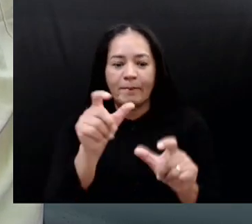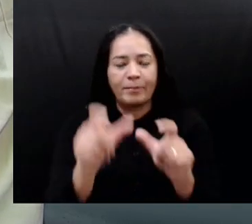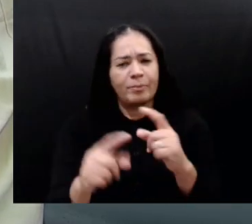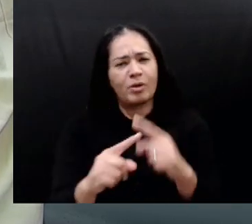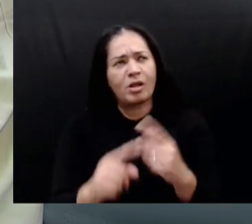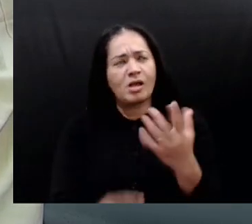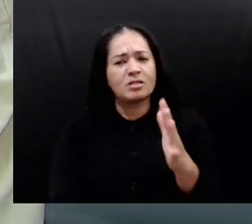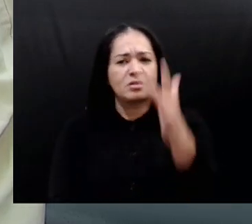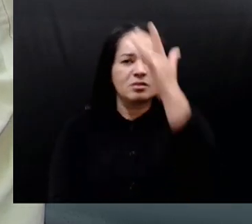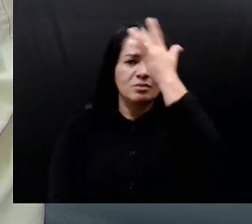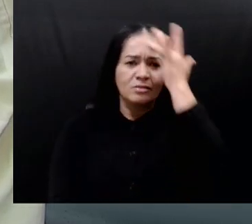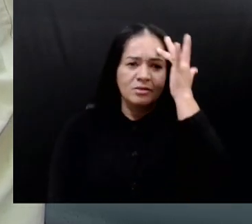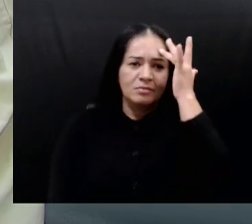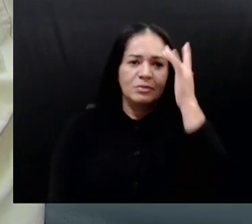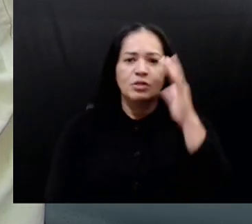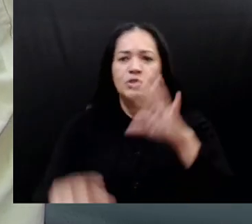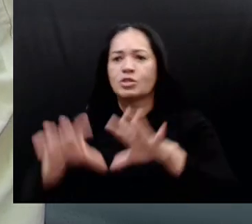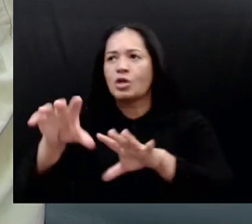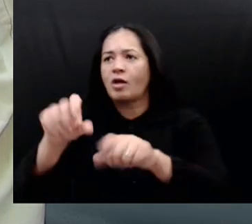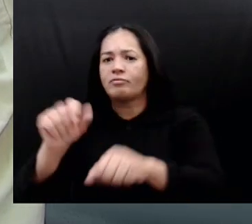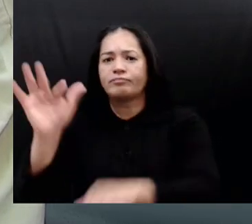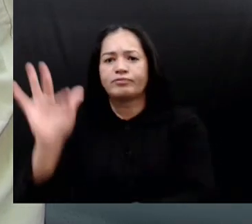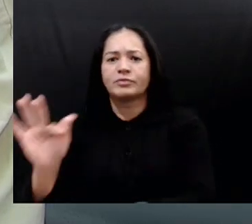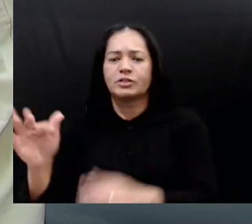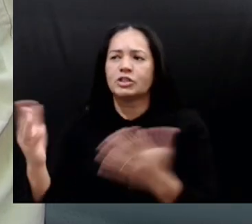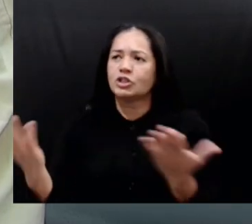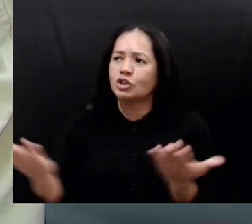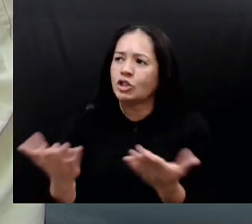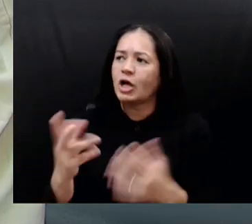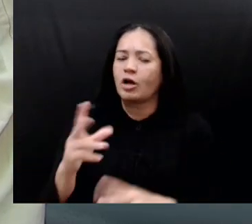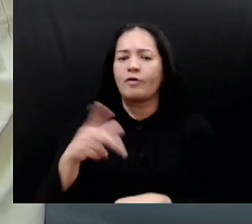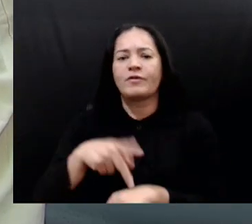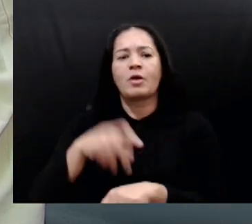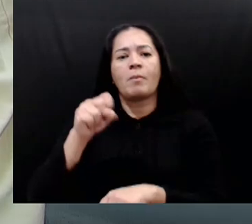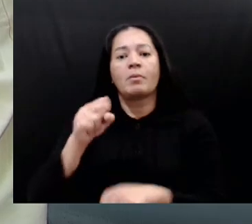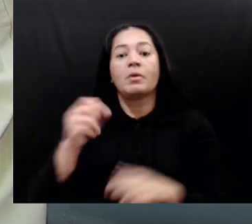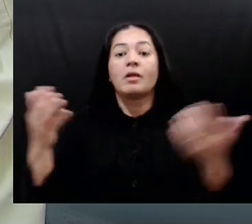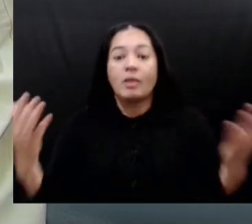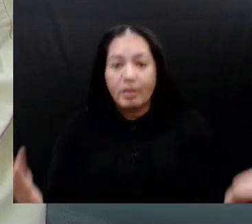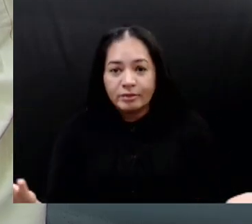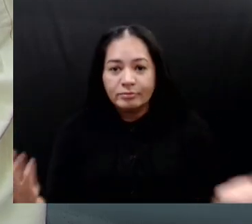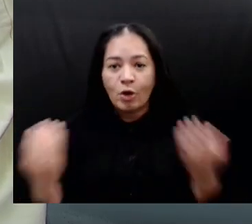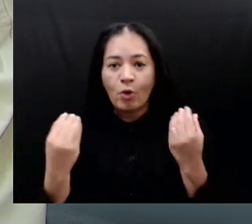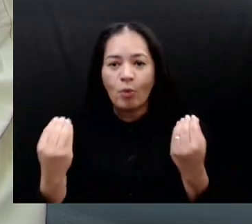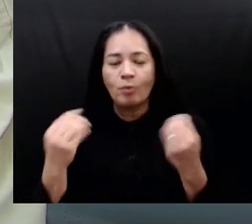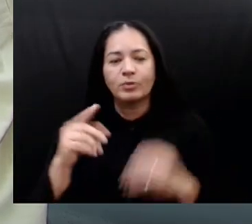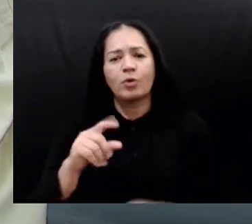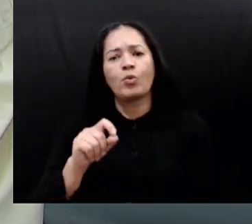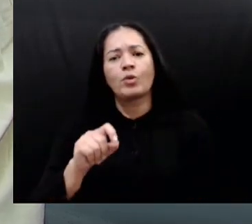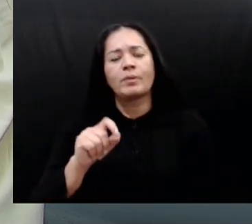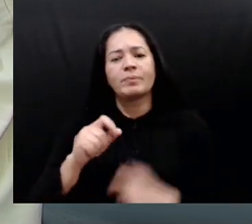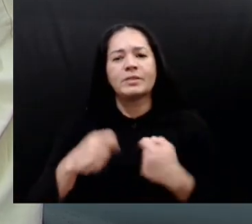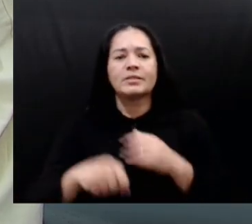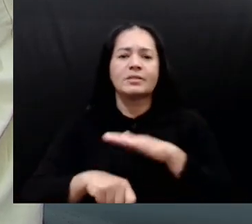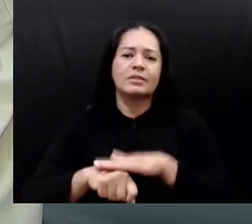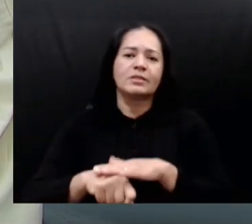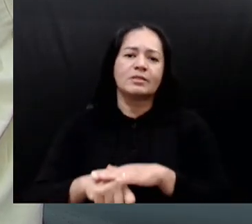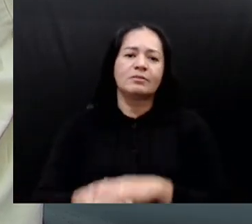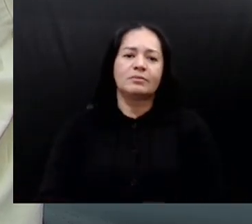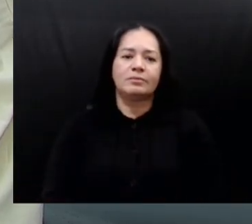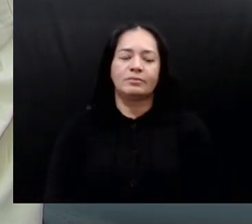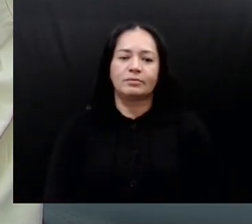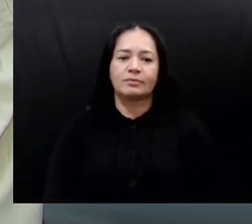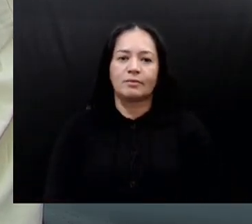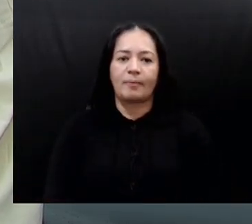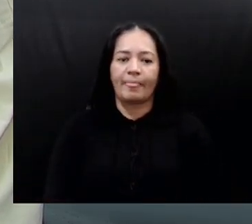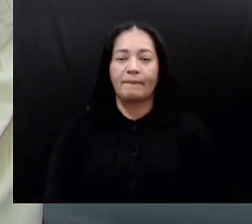eu vou fazer uma pós. E aí? Como é que é? O que tem que fazer? Quem pode fazer? De fato, quando você conclui